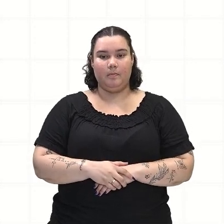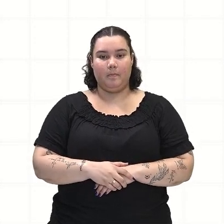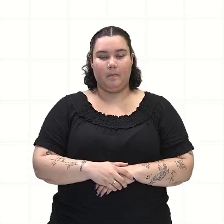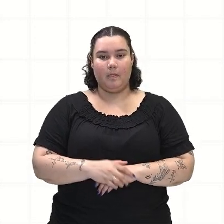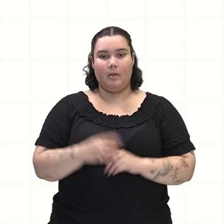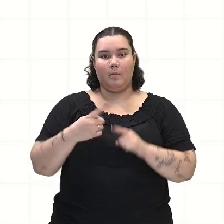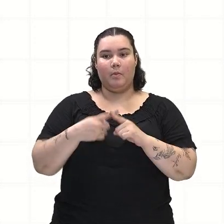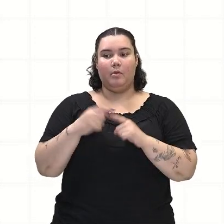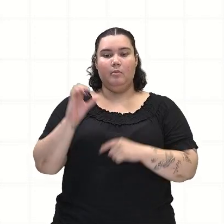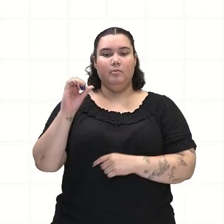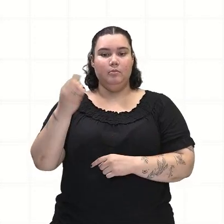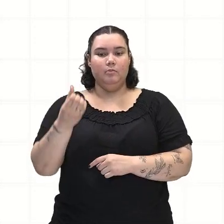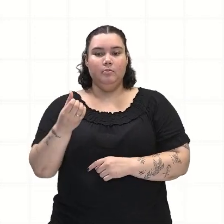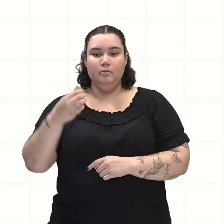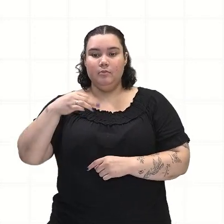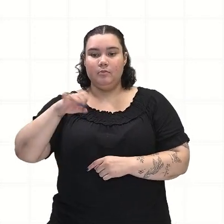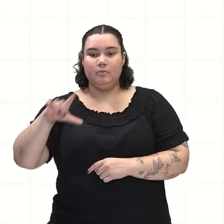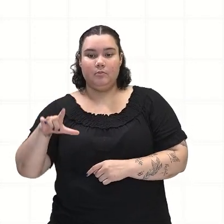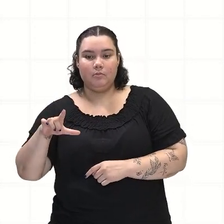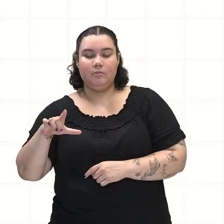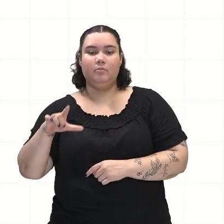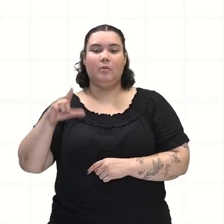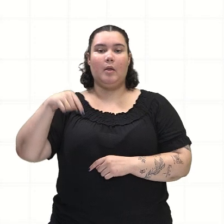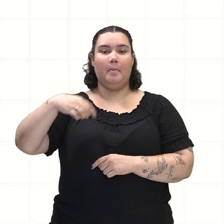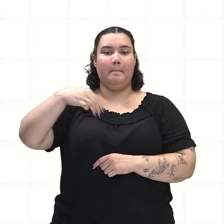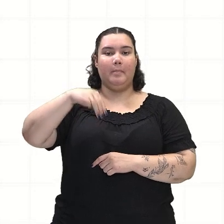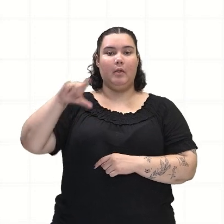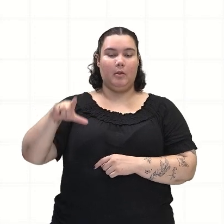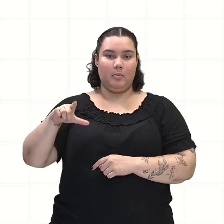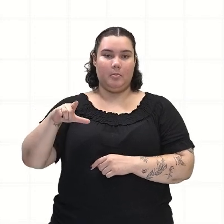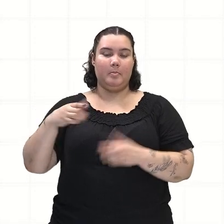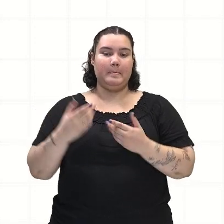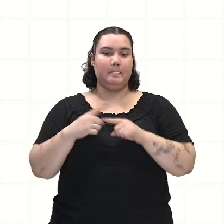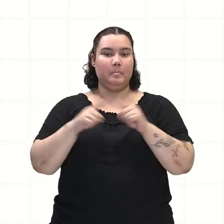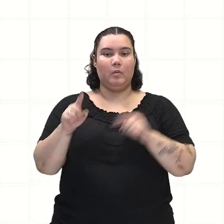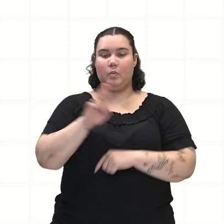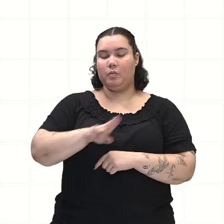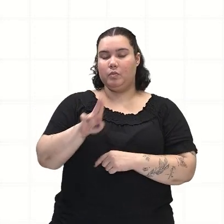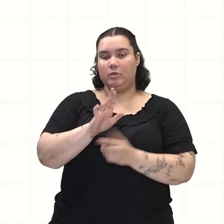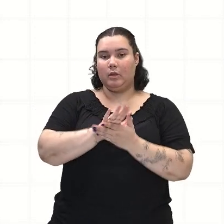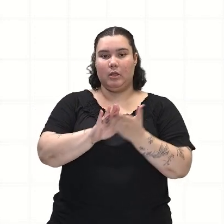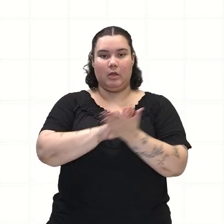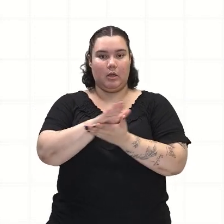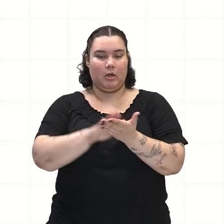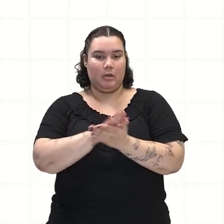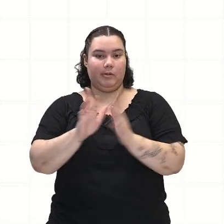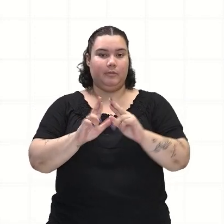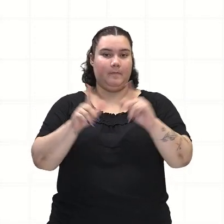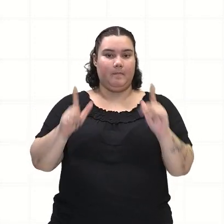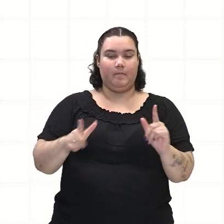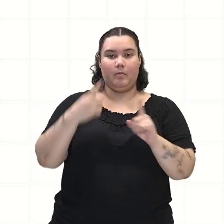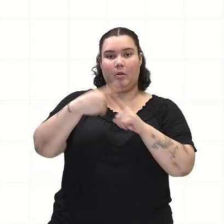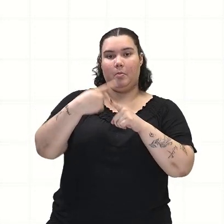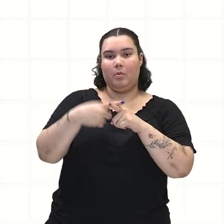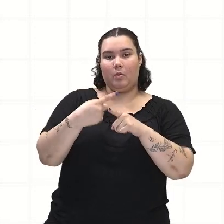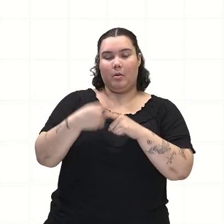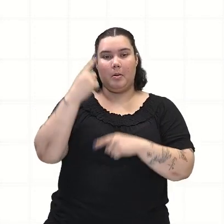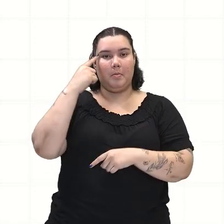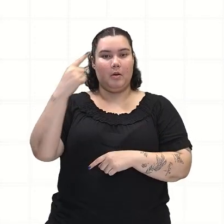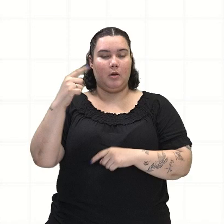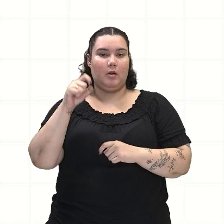6.000 seria em milímetro, mas aí não trabalhamos com nenhuma unidade diferente, porque a ideia